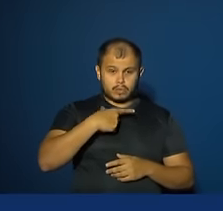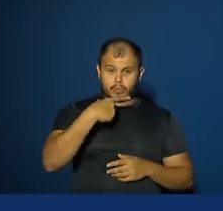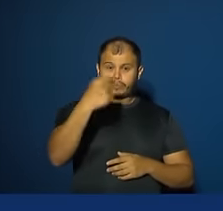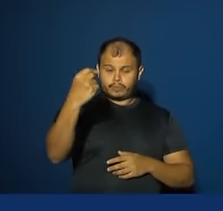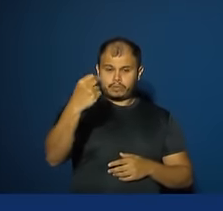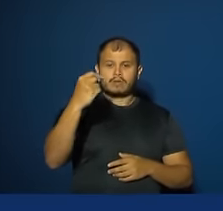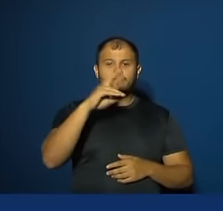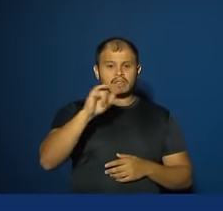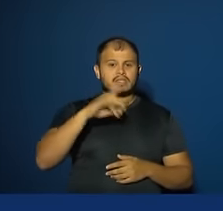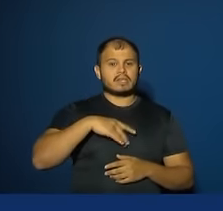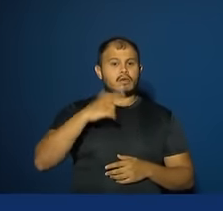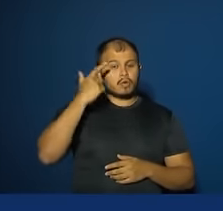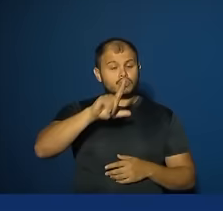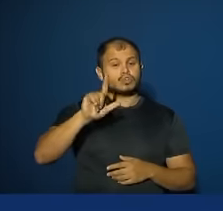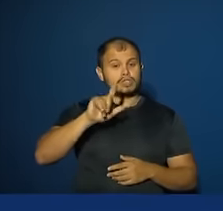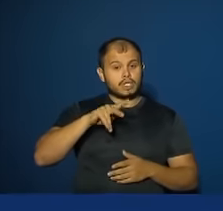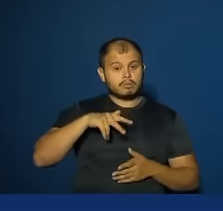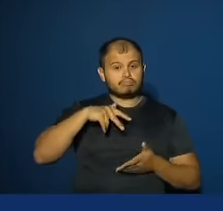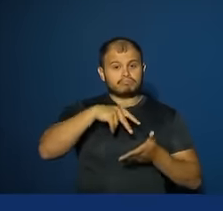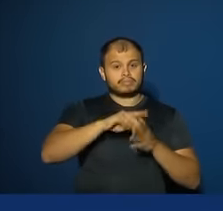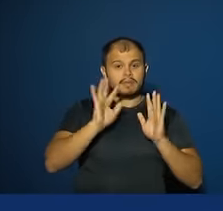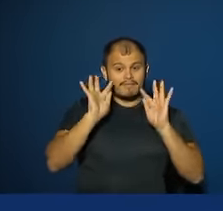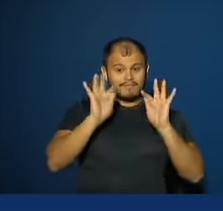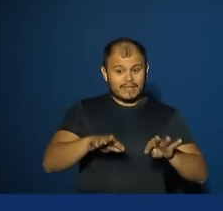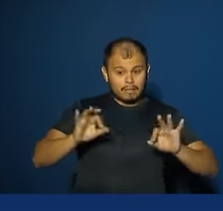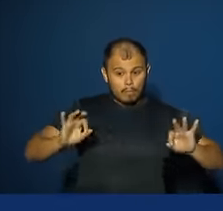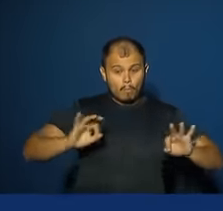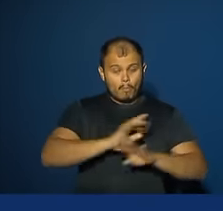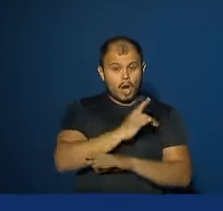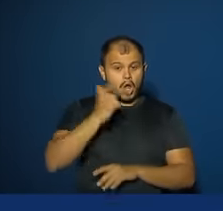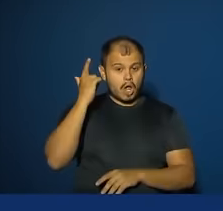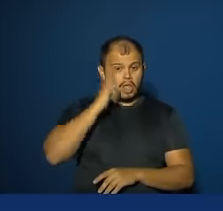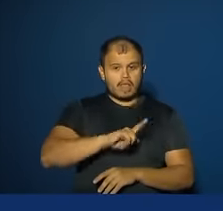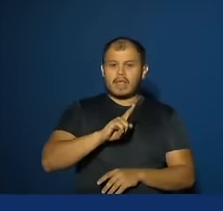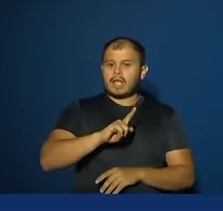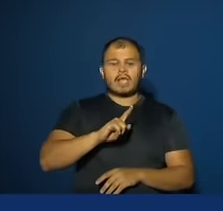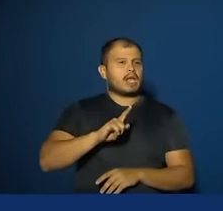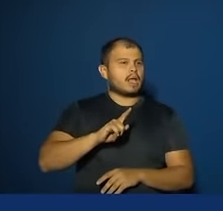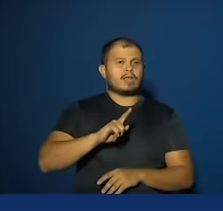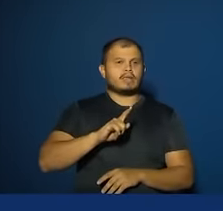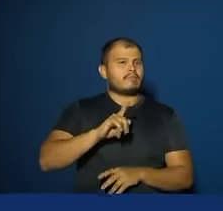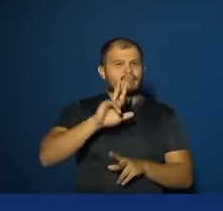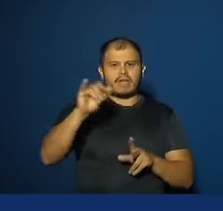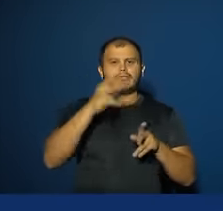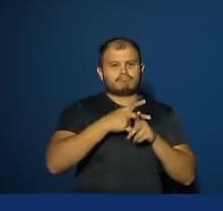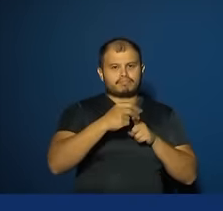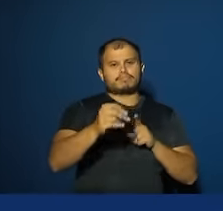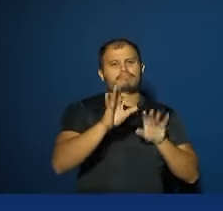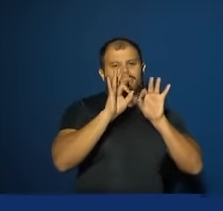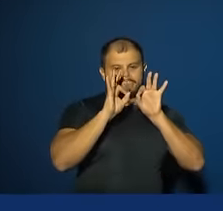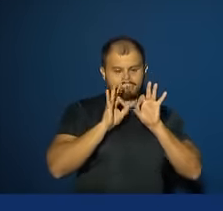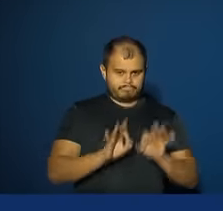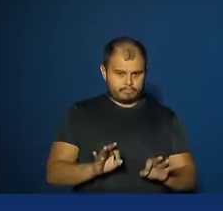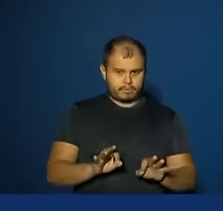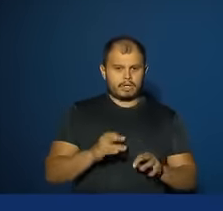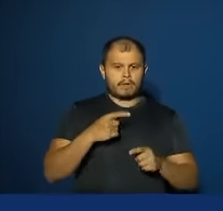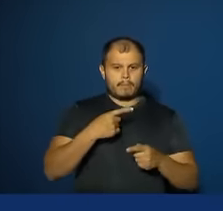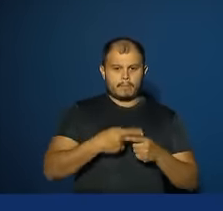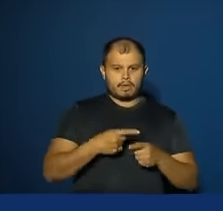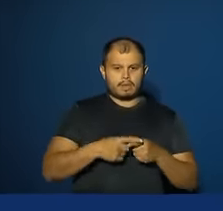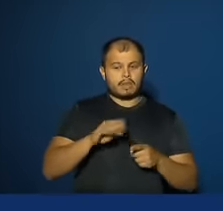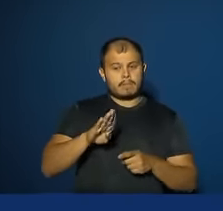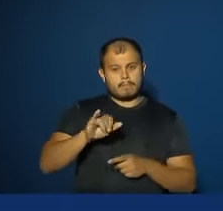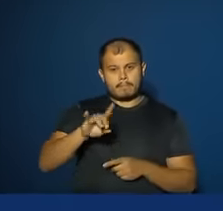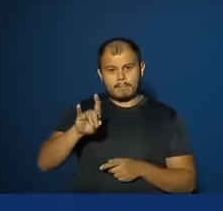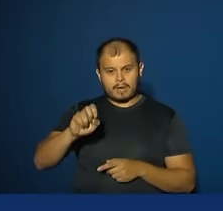Favorito caso ele consiga chegar no finish line Ele é quase Imbatível nessa eleição eh pelo menos por um candidato